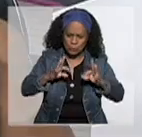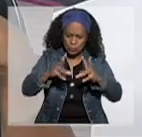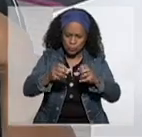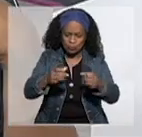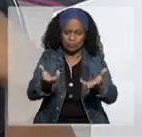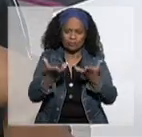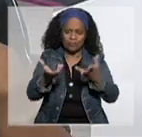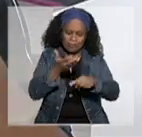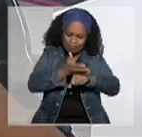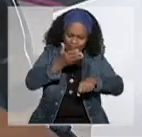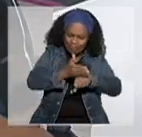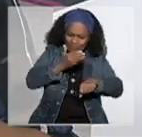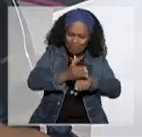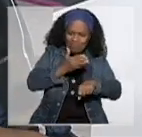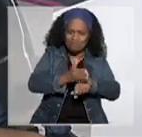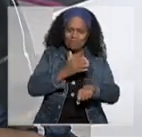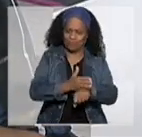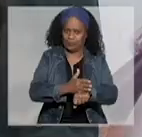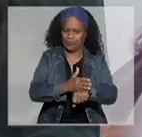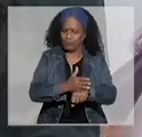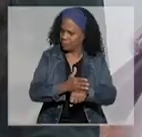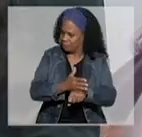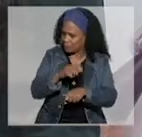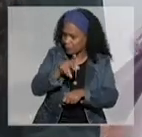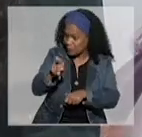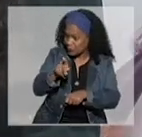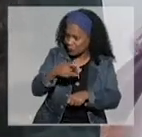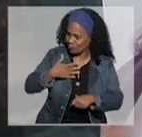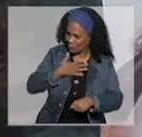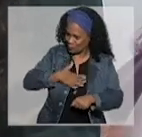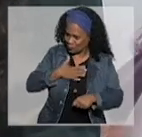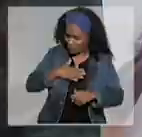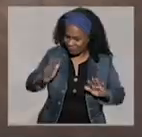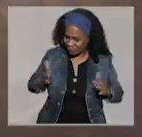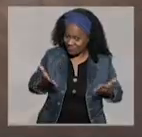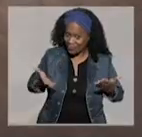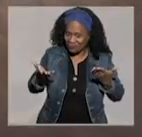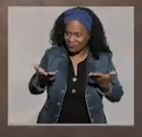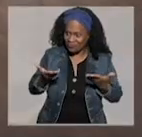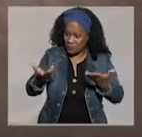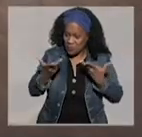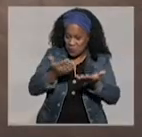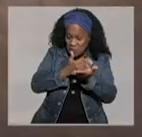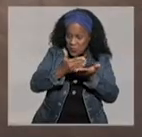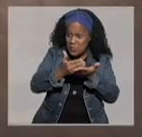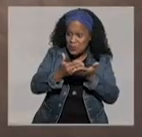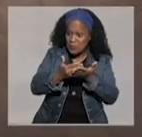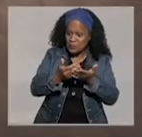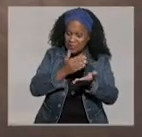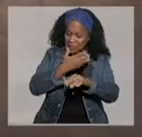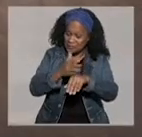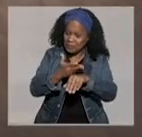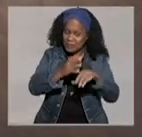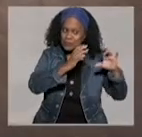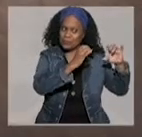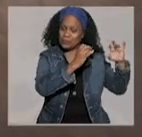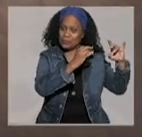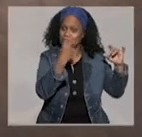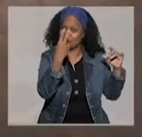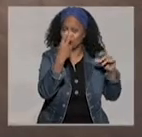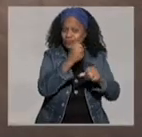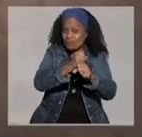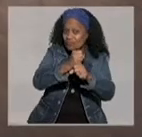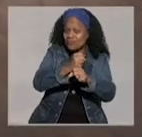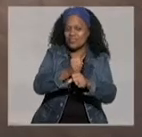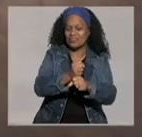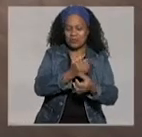tudo requer treino e prática. Professora, eu estou animada. Eu quero começar a fazer flauta hoje para daqui a